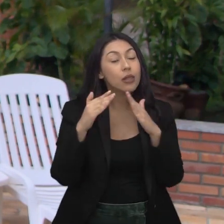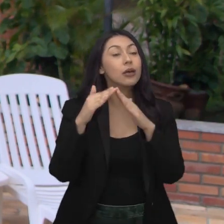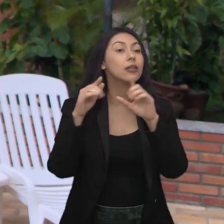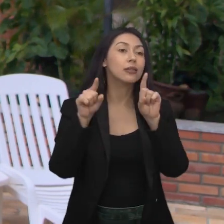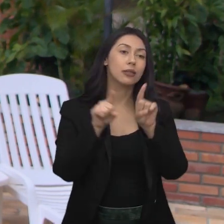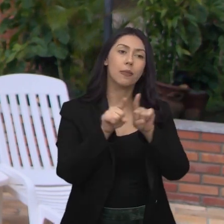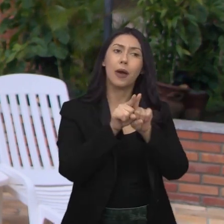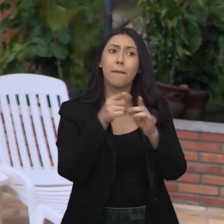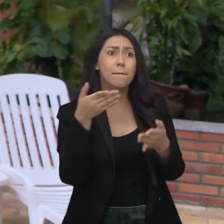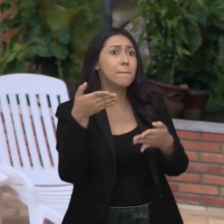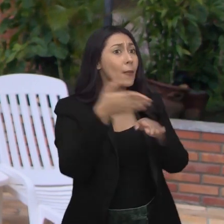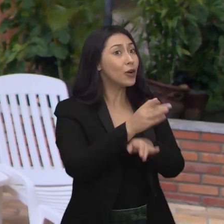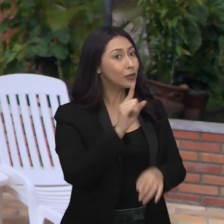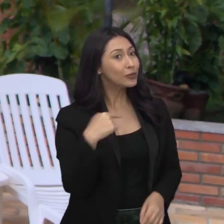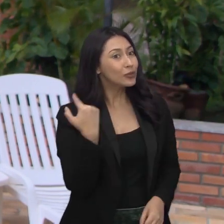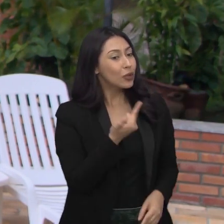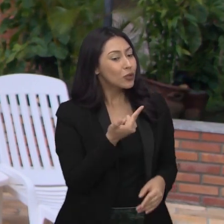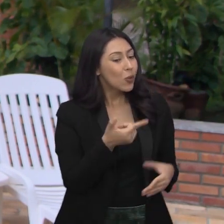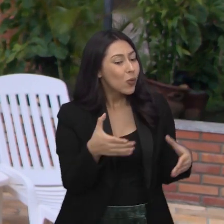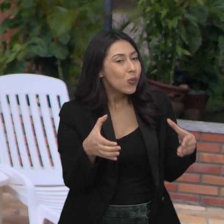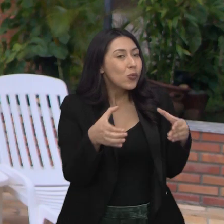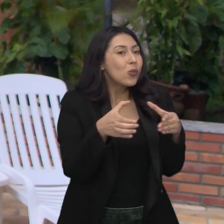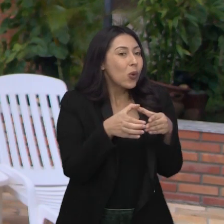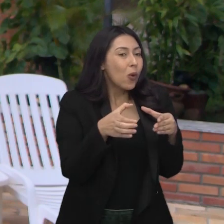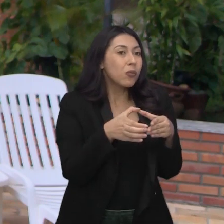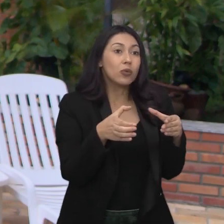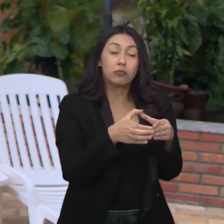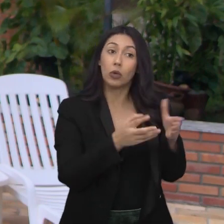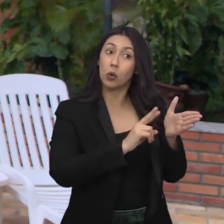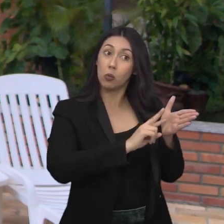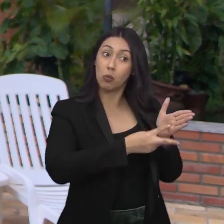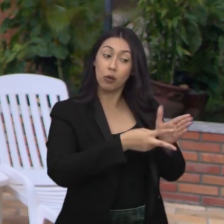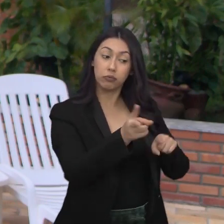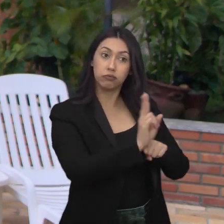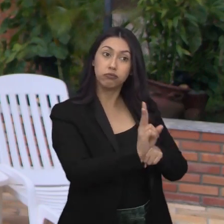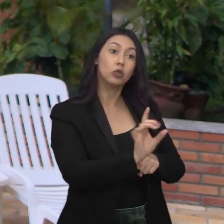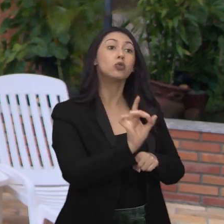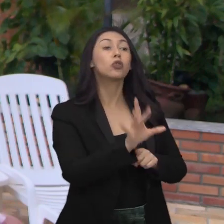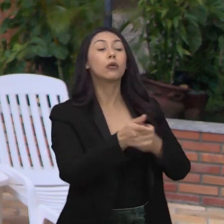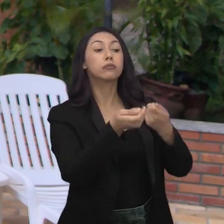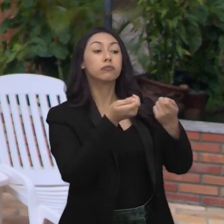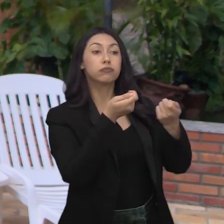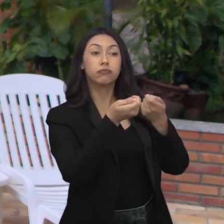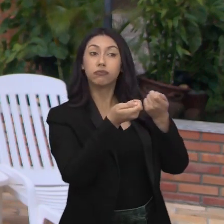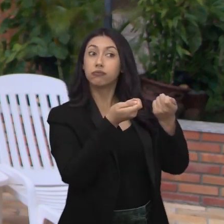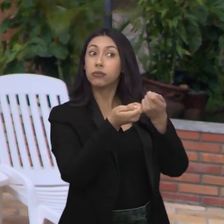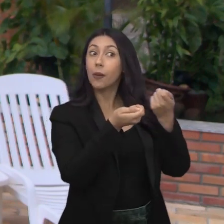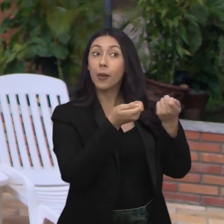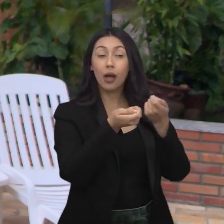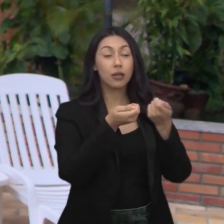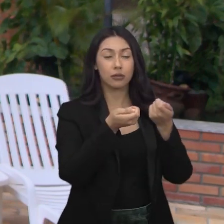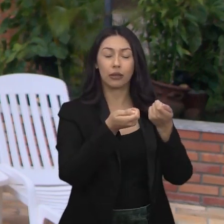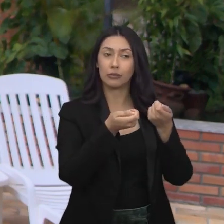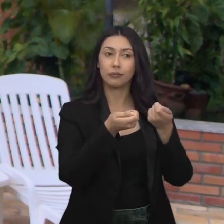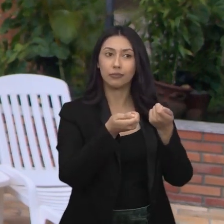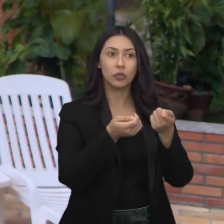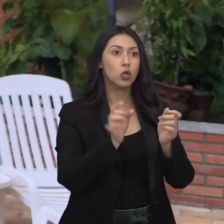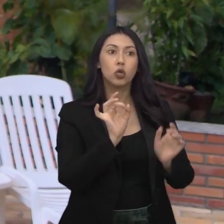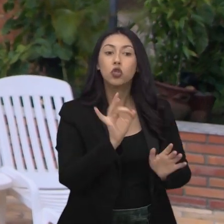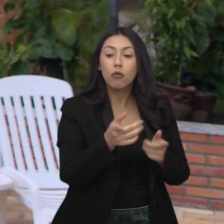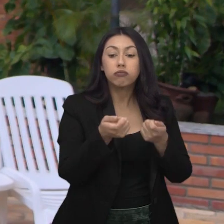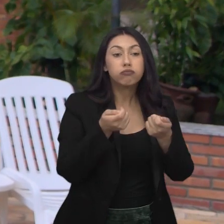moradores também fazem parte. Nós somos uma equipe. O síndico é a administradora, ela só